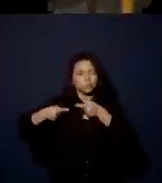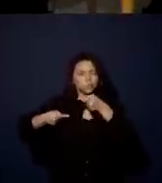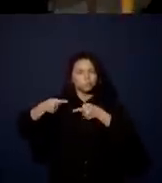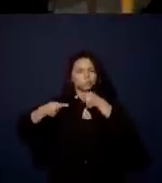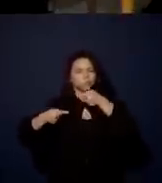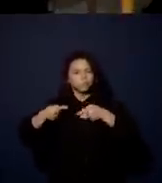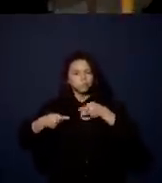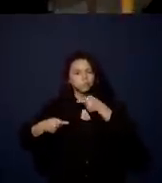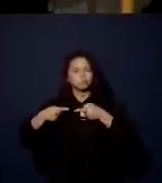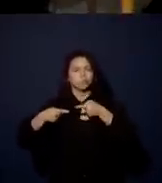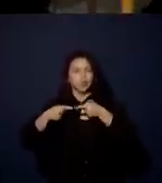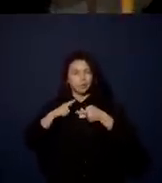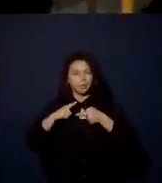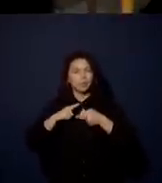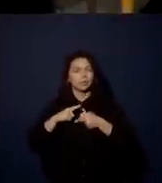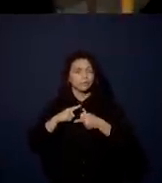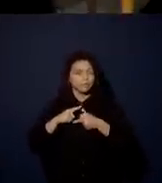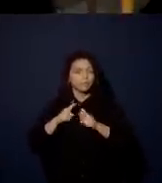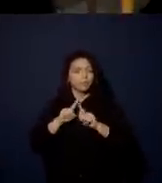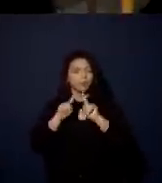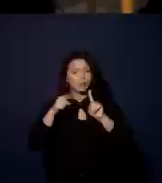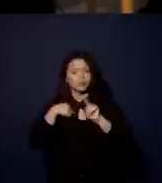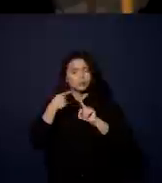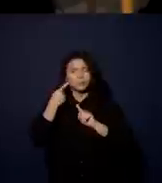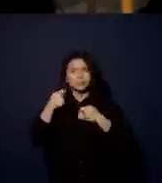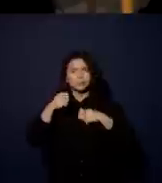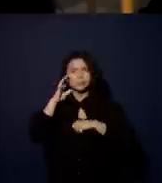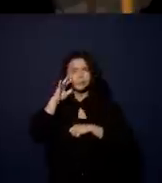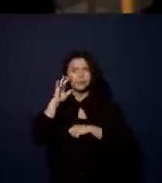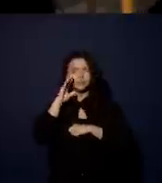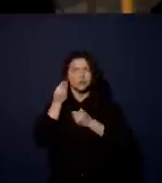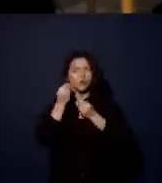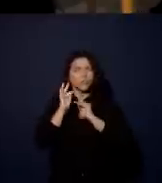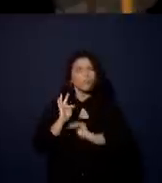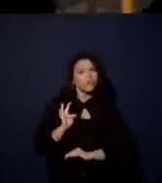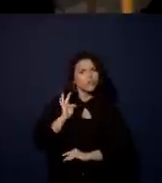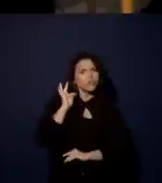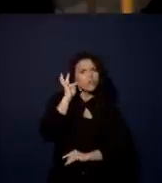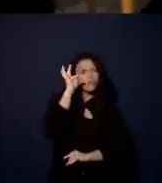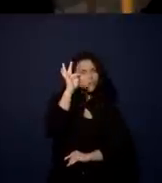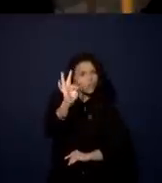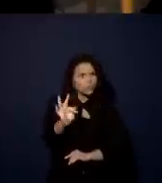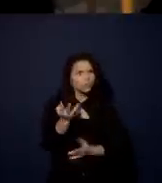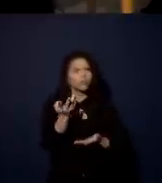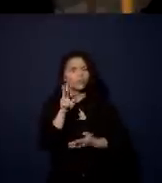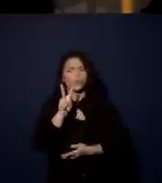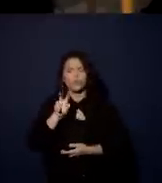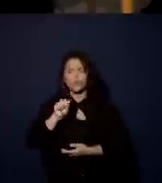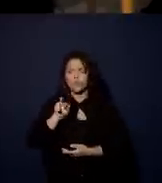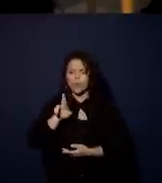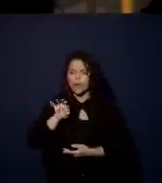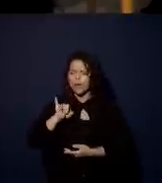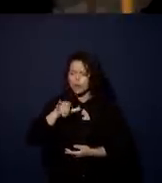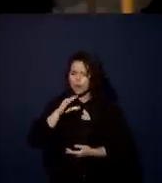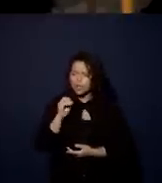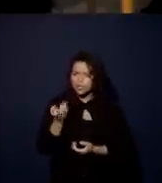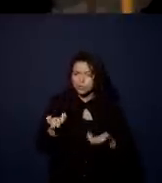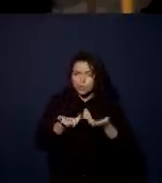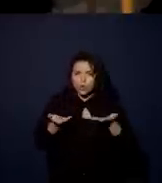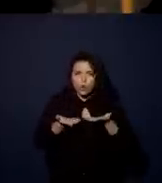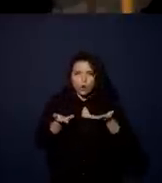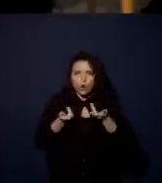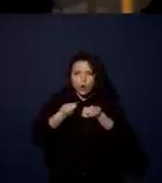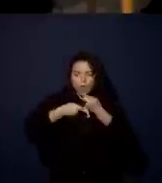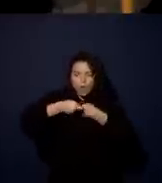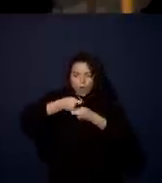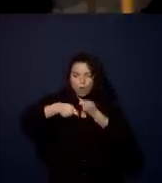né por um Horizonte de tempo um pouco mais longo acho que a ideia aqui desse painel é debater também um pouco das tendências né de varejo na retomada né